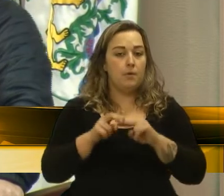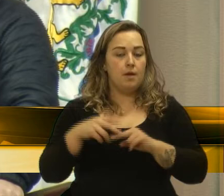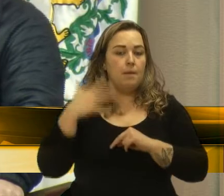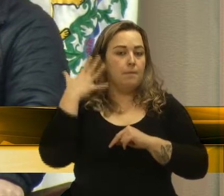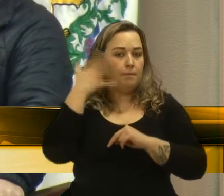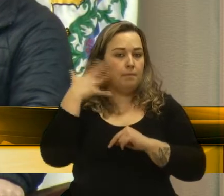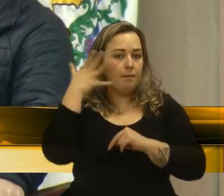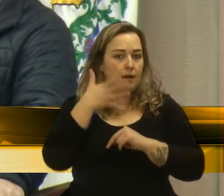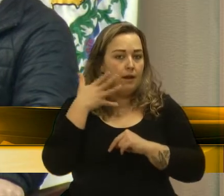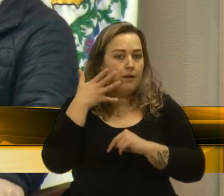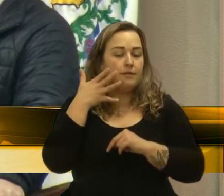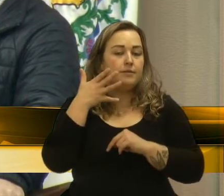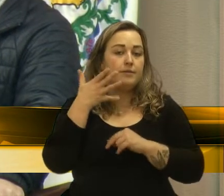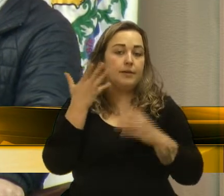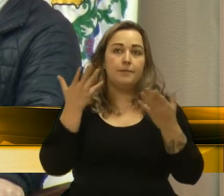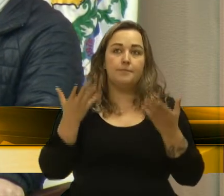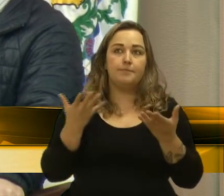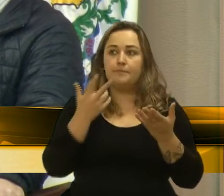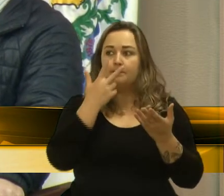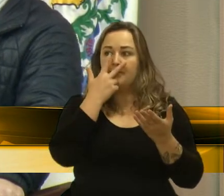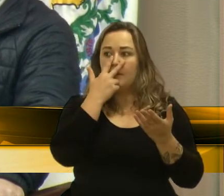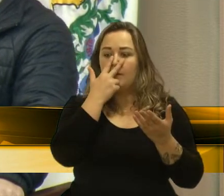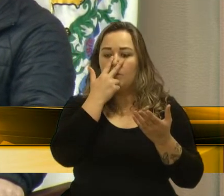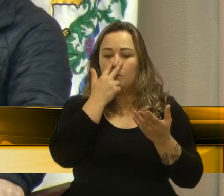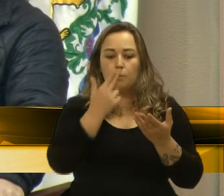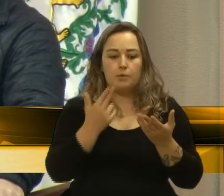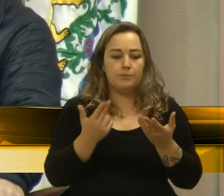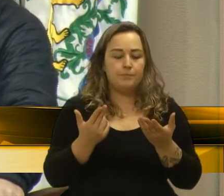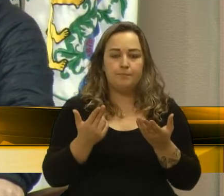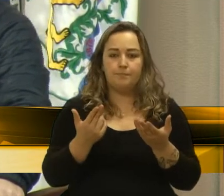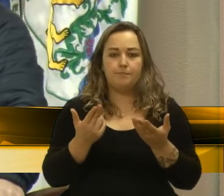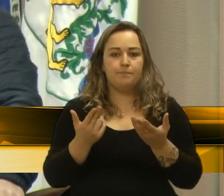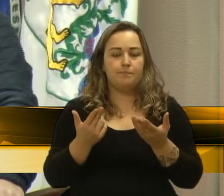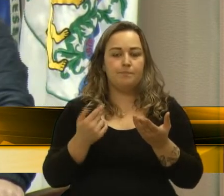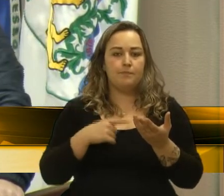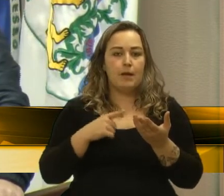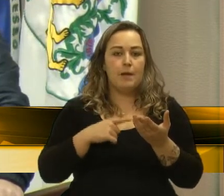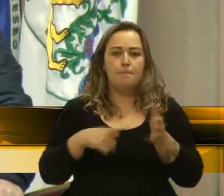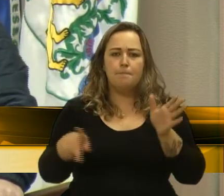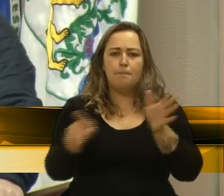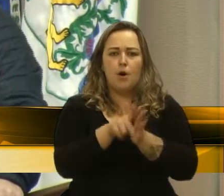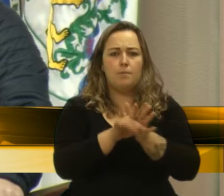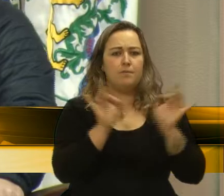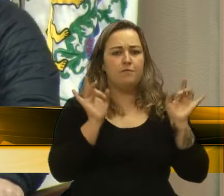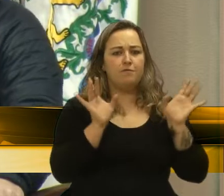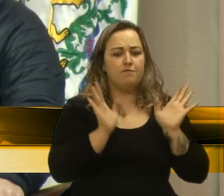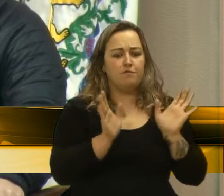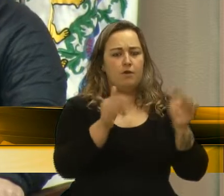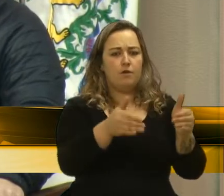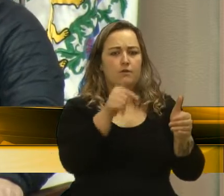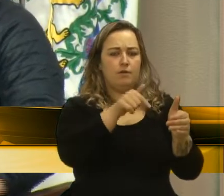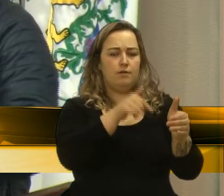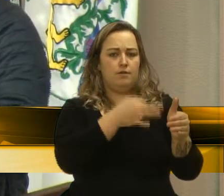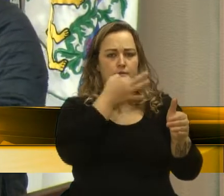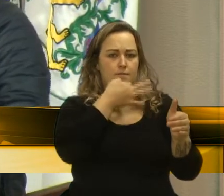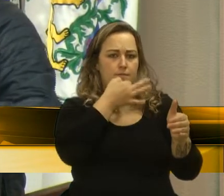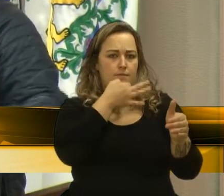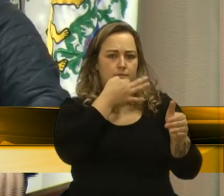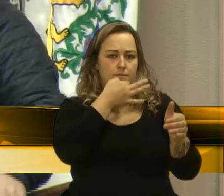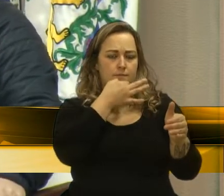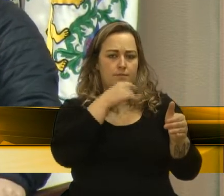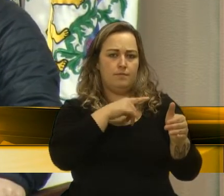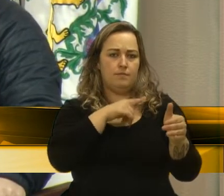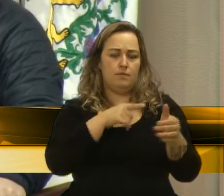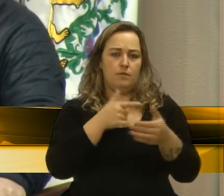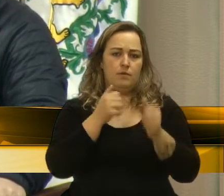Périco, parece que específica para Caxias do Sul. Acho que foi o Contur que teve